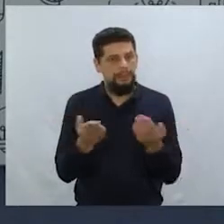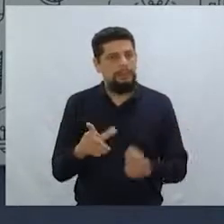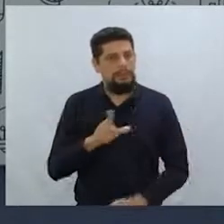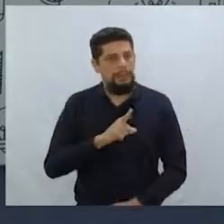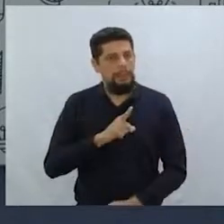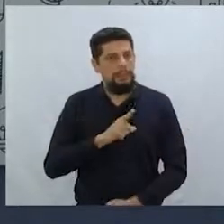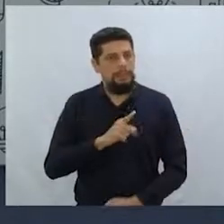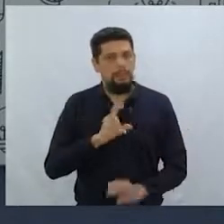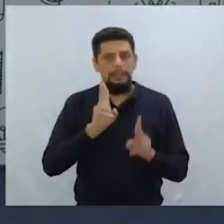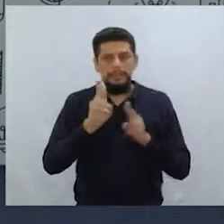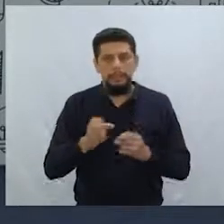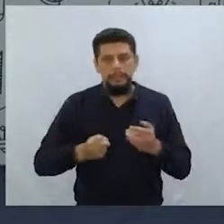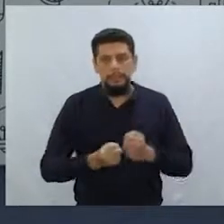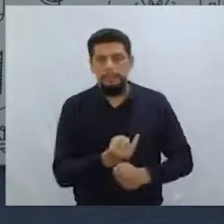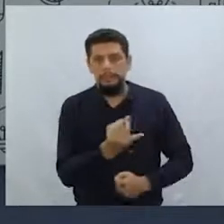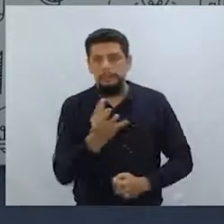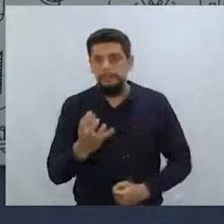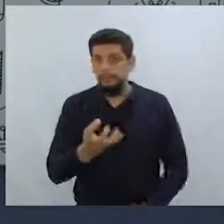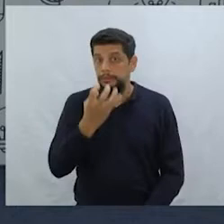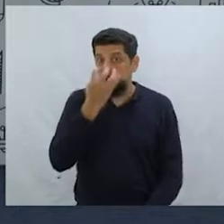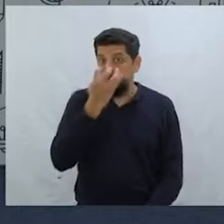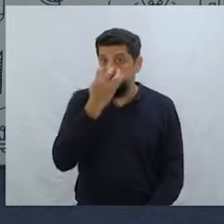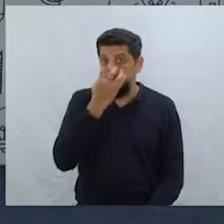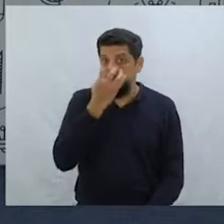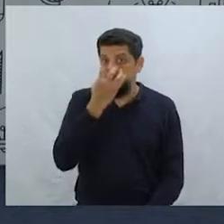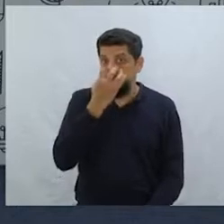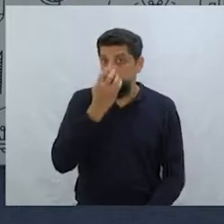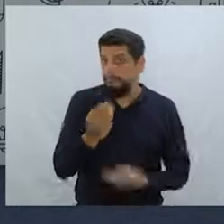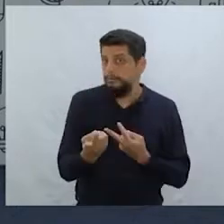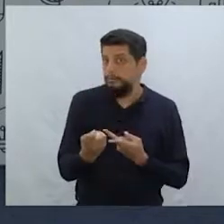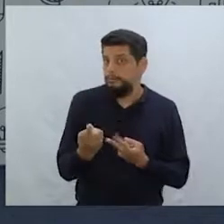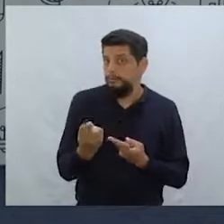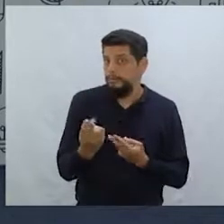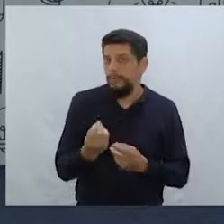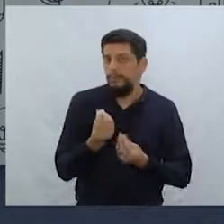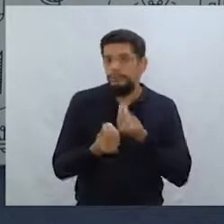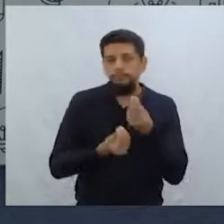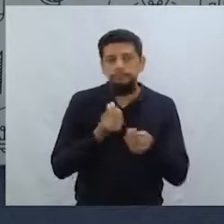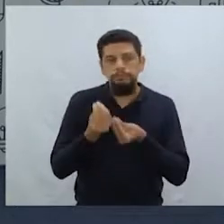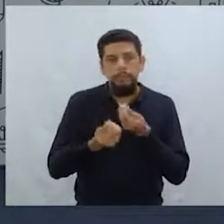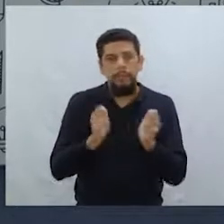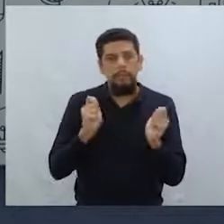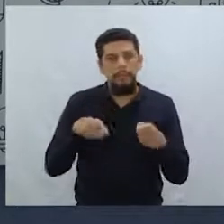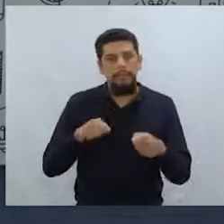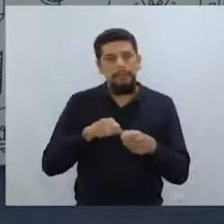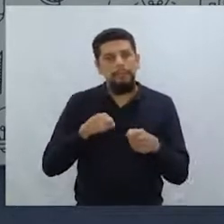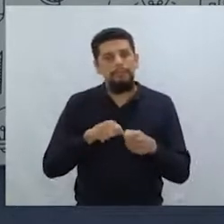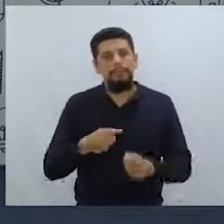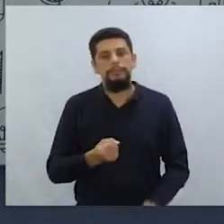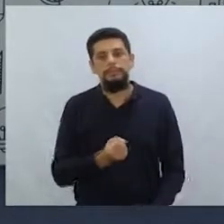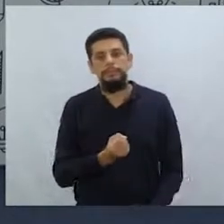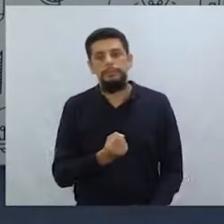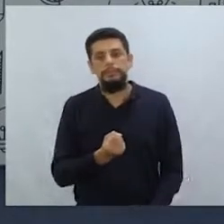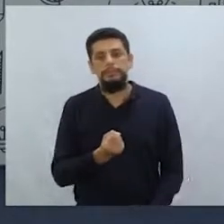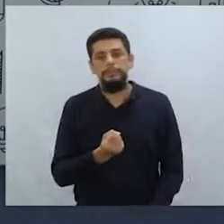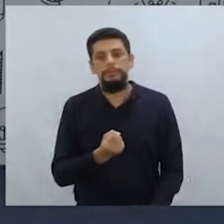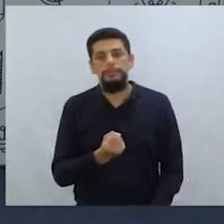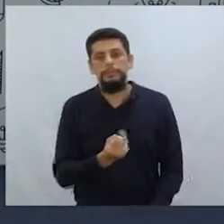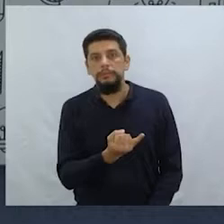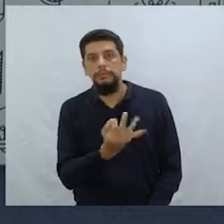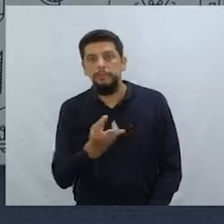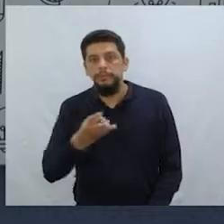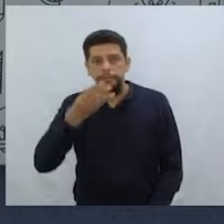ter a mesma quantidade de cachorro e gato. Como é que a gente pode fazer?